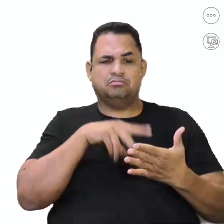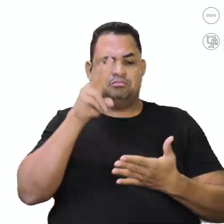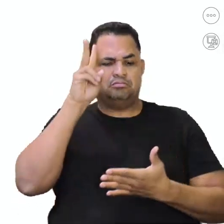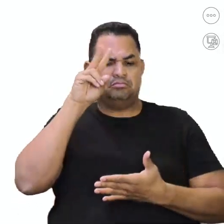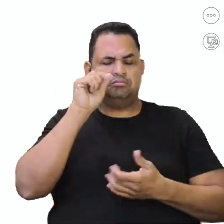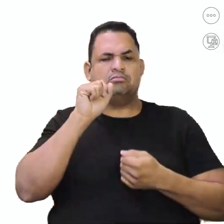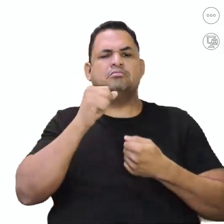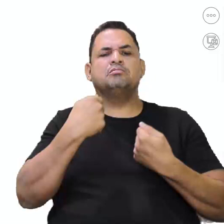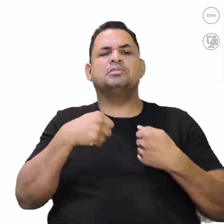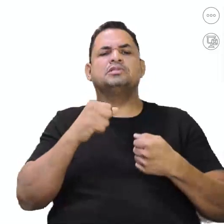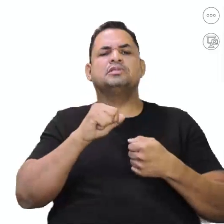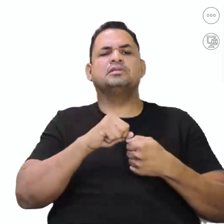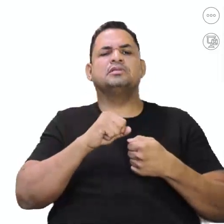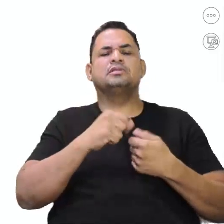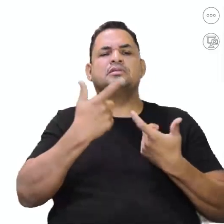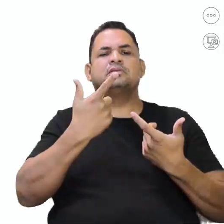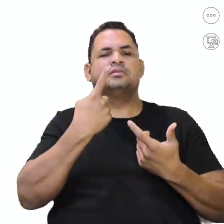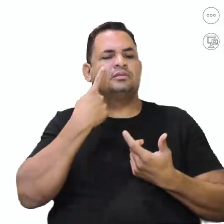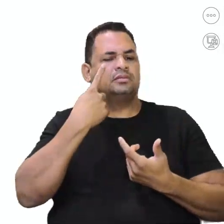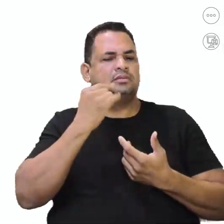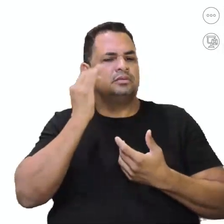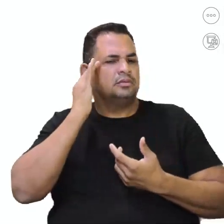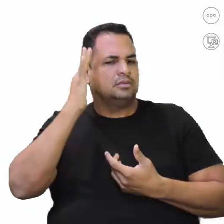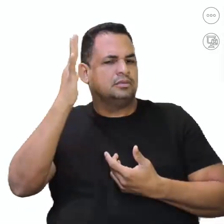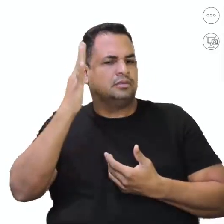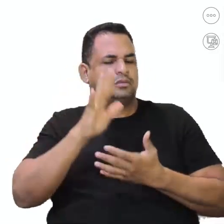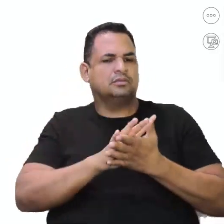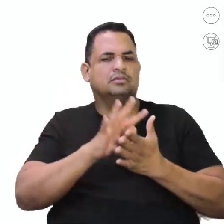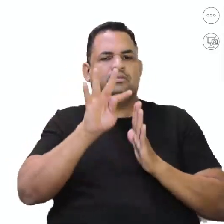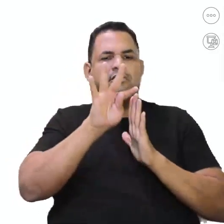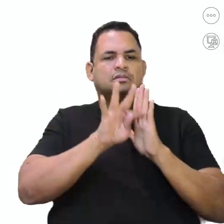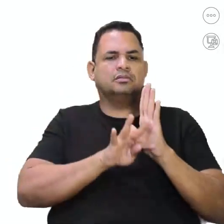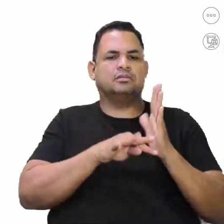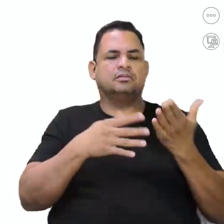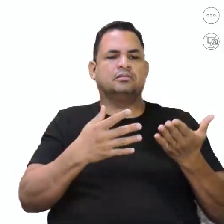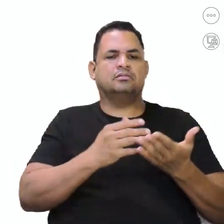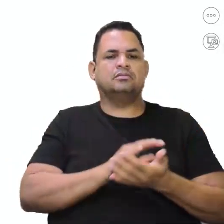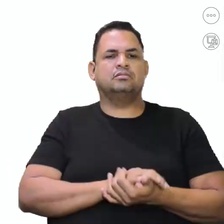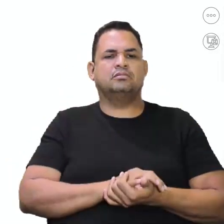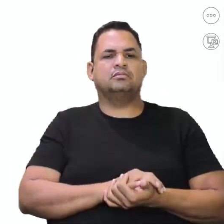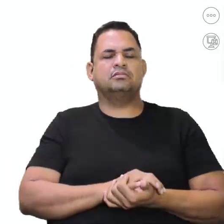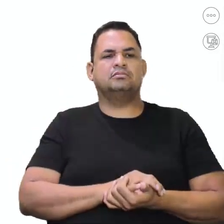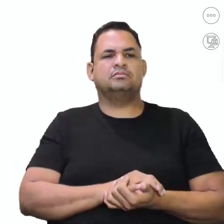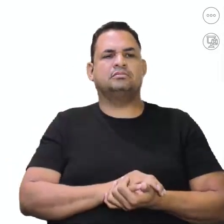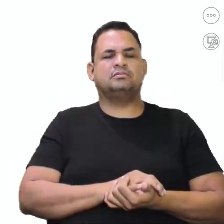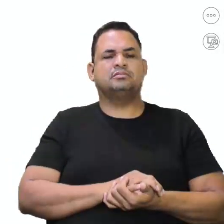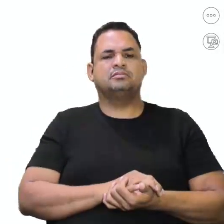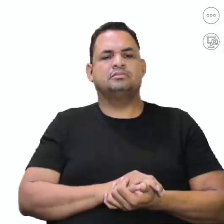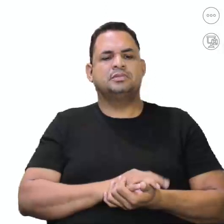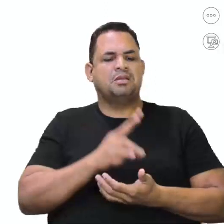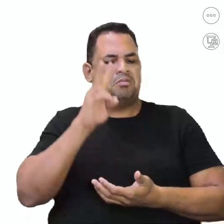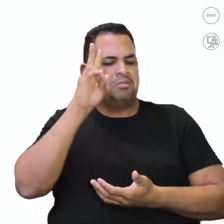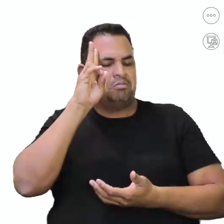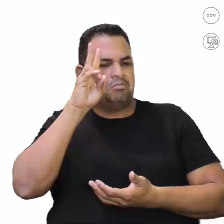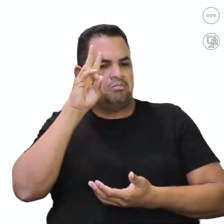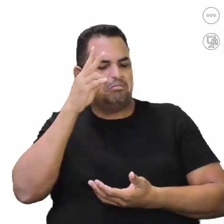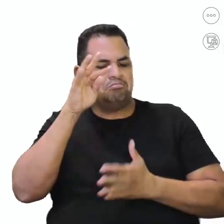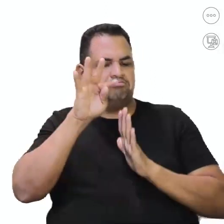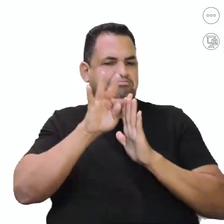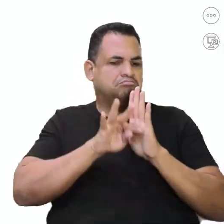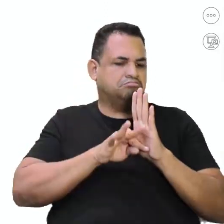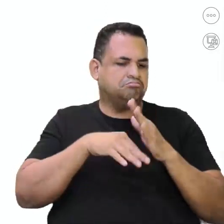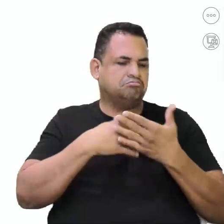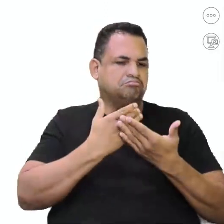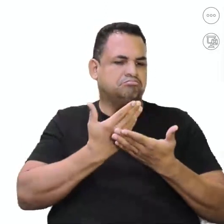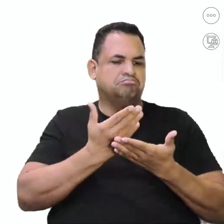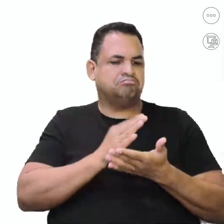lembra, o que você tem que fazer? Olhou o texto aqui, você imagina, tá, aqui é um texto, não é uma illustrated story, não é